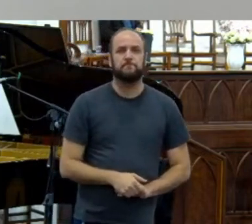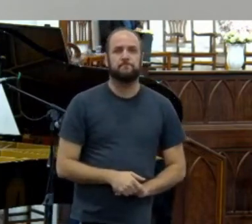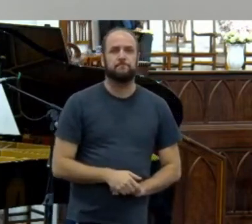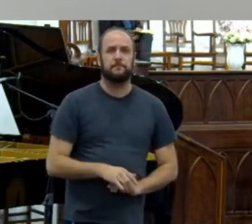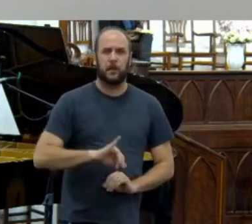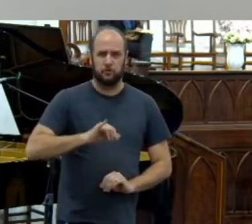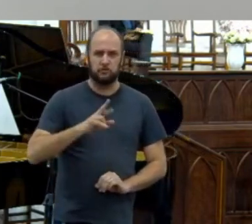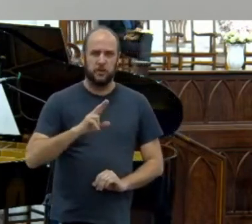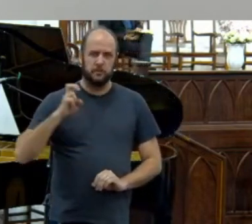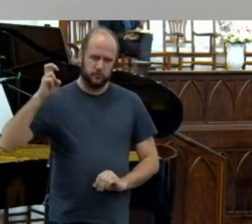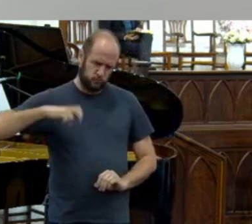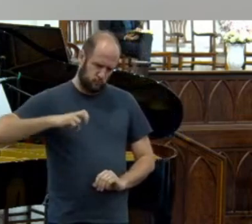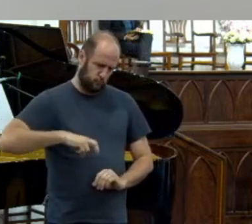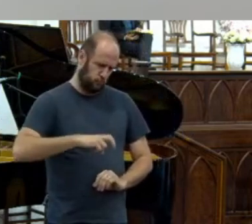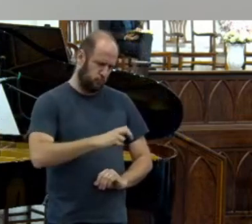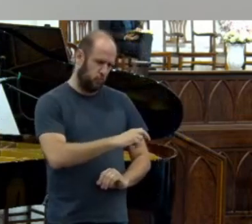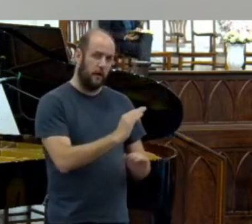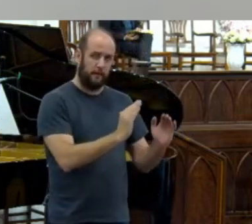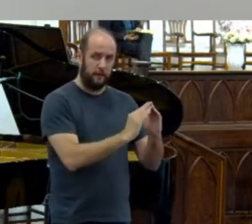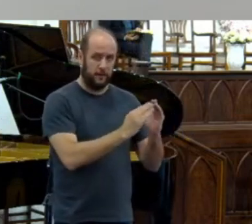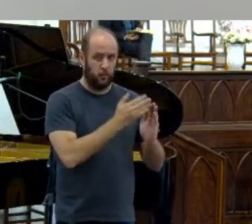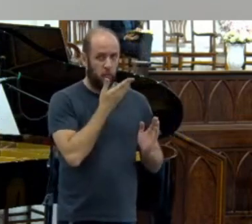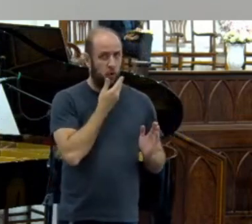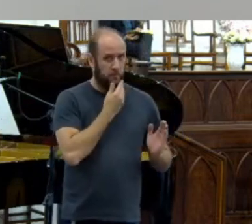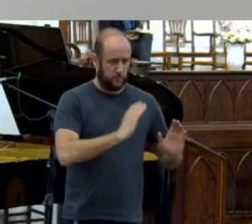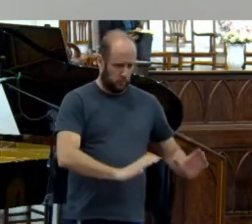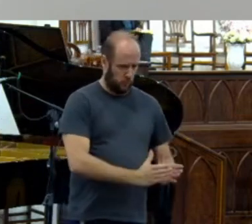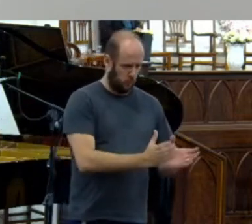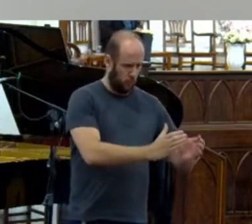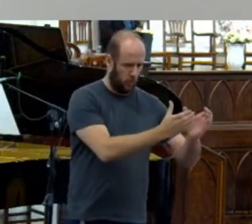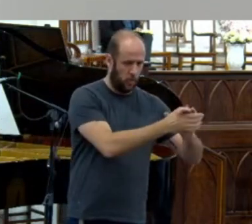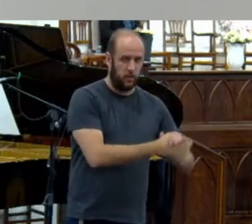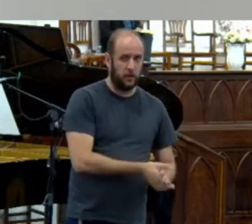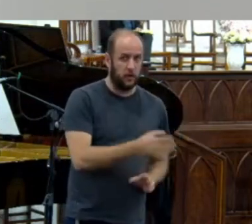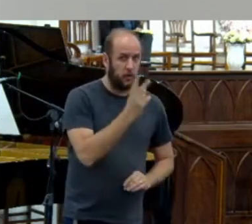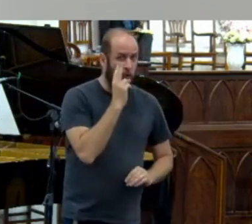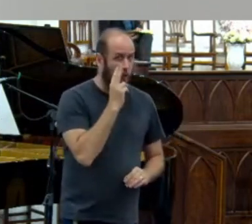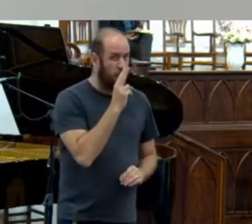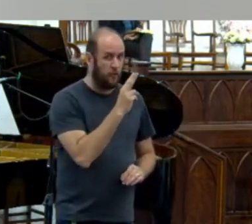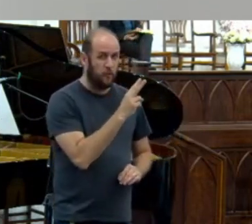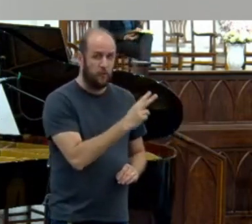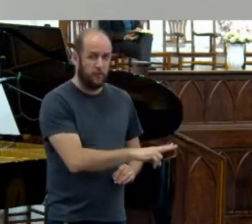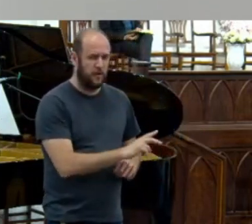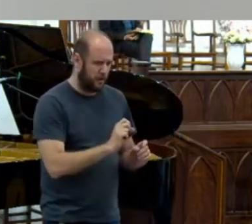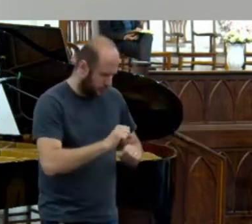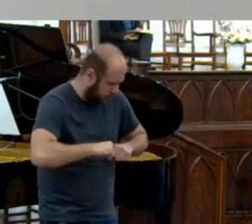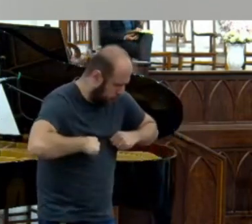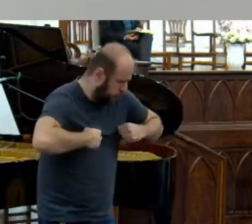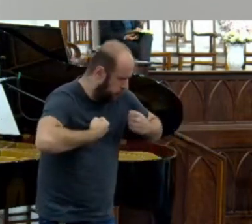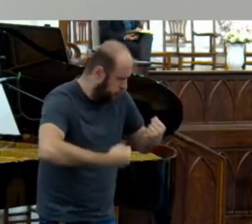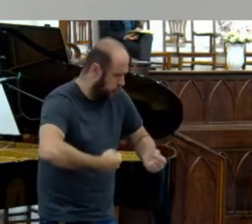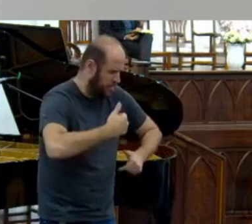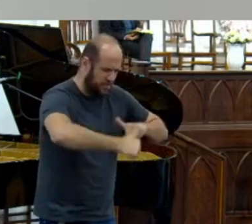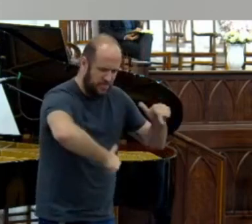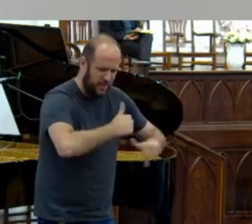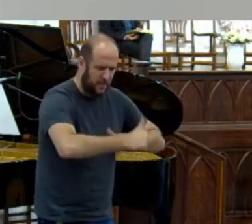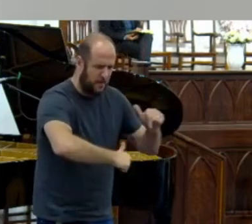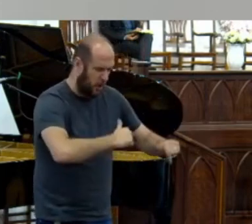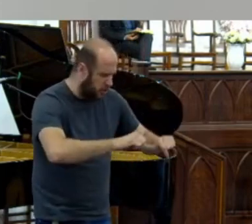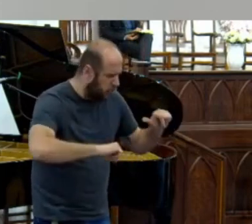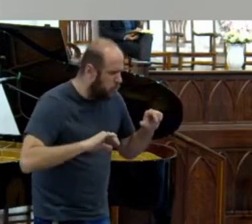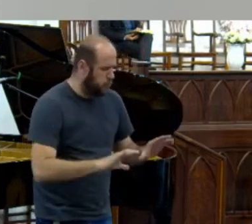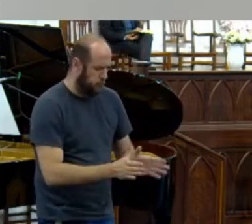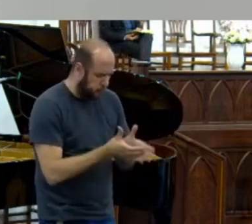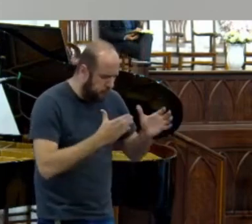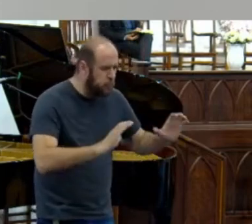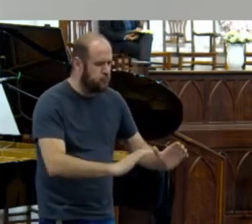disse Jeremias, desci à casa do oleiro, e eis que ele estava entregue a sua obra sobre as rodas,